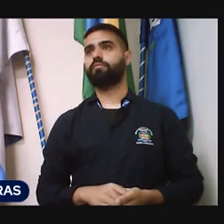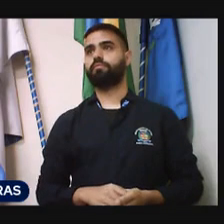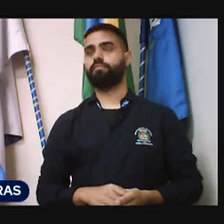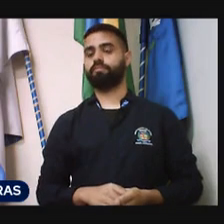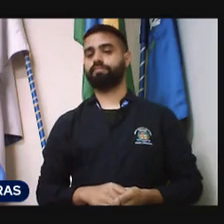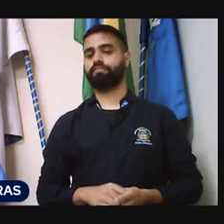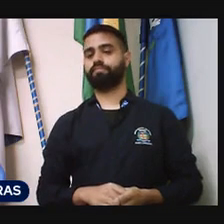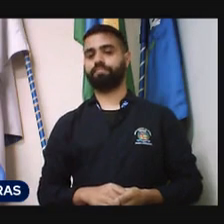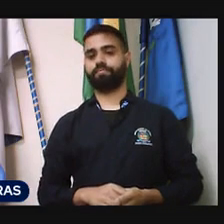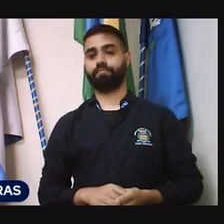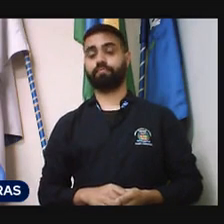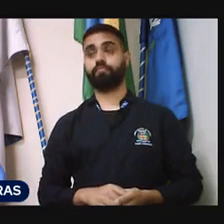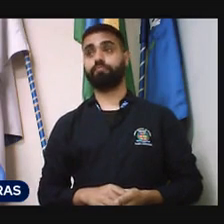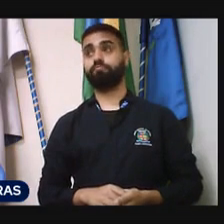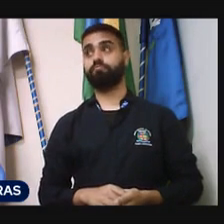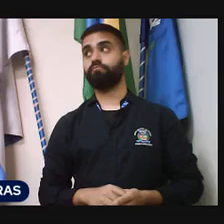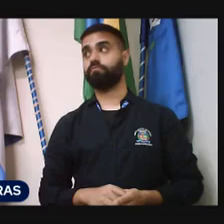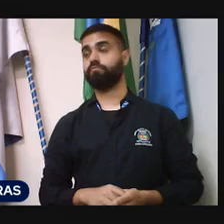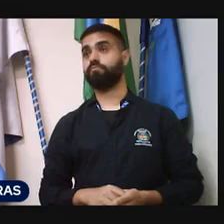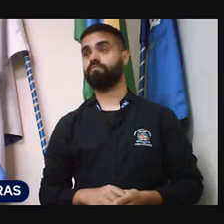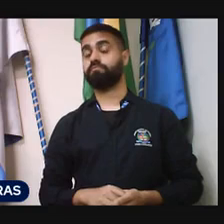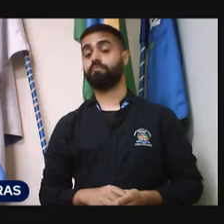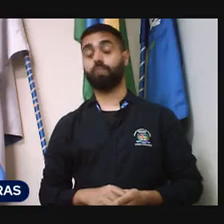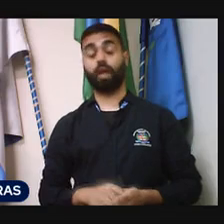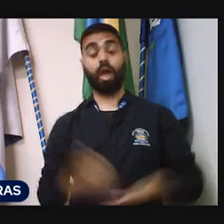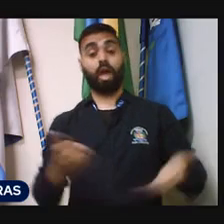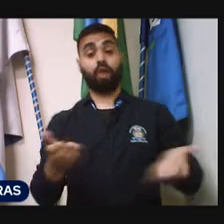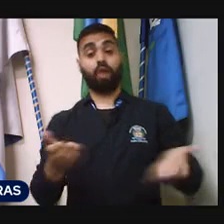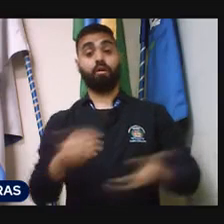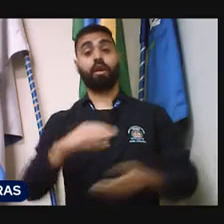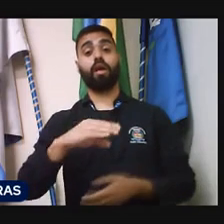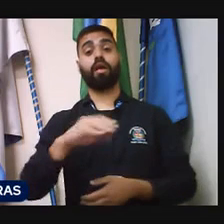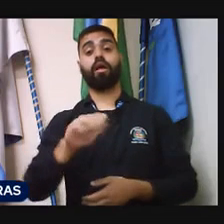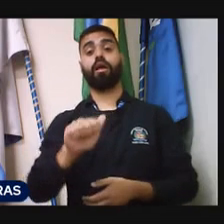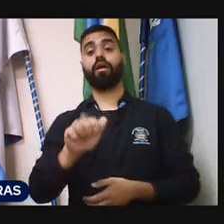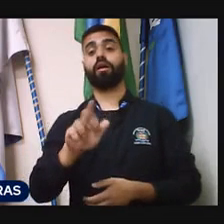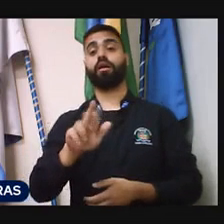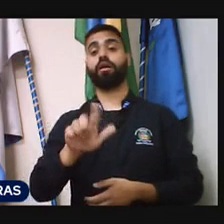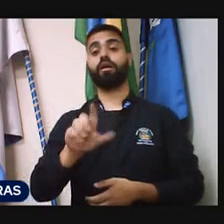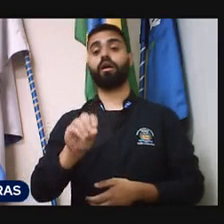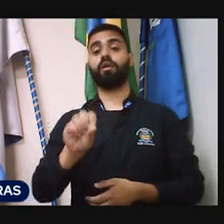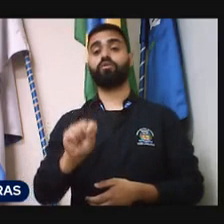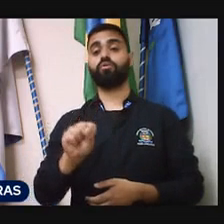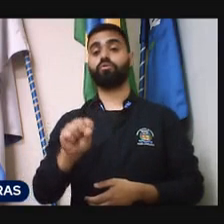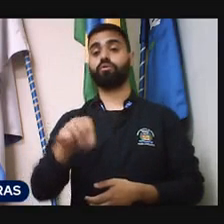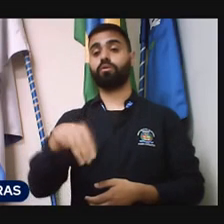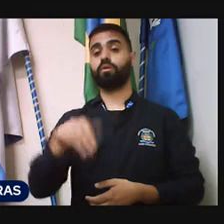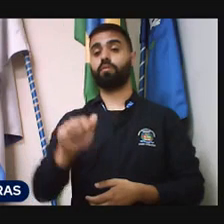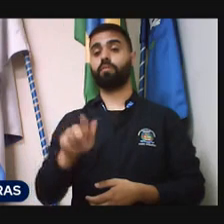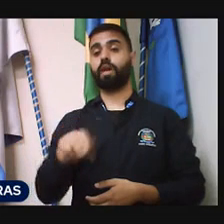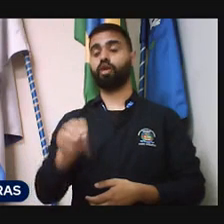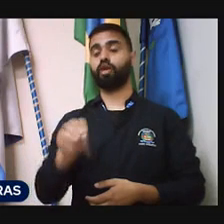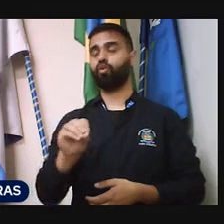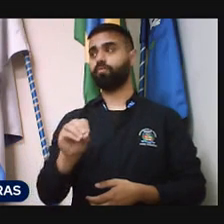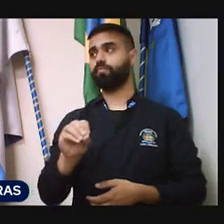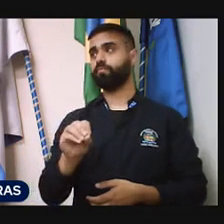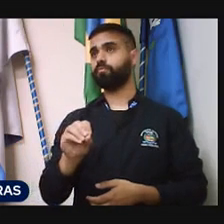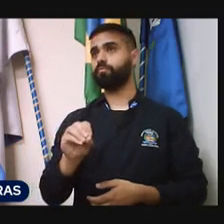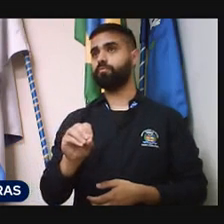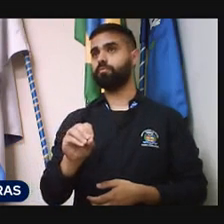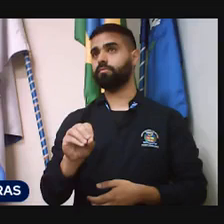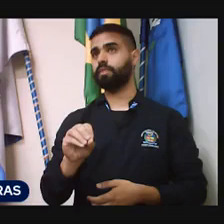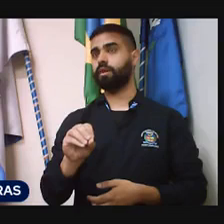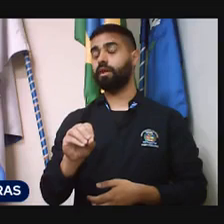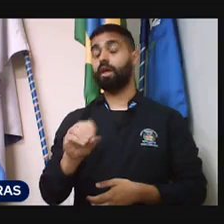a sua Carlos Magno diretora hospital de conservatório EA senhora Ana Paula terão 10 minutos vocês